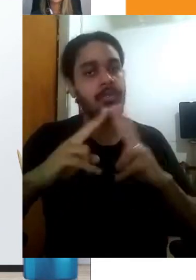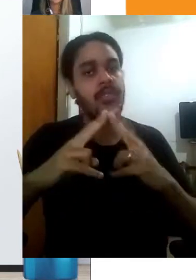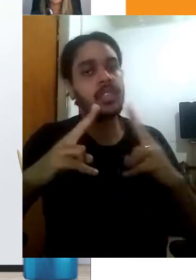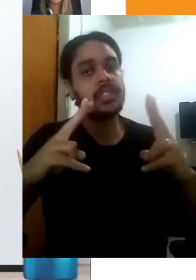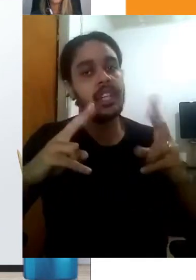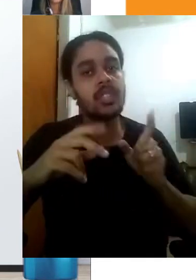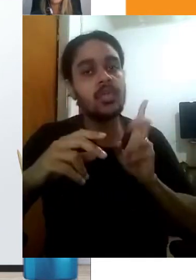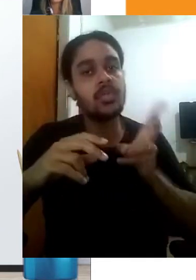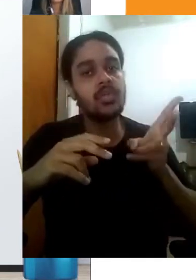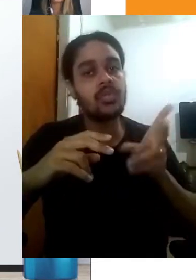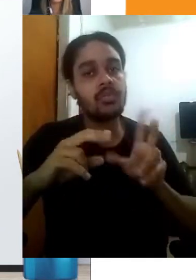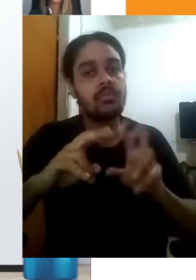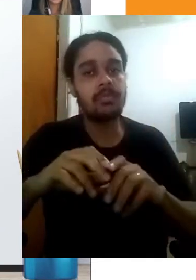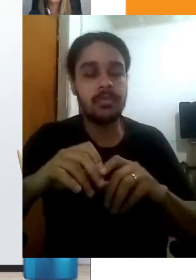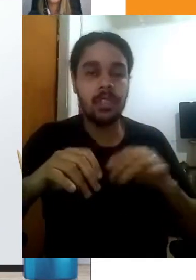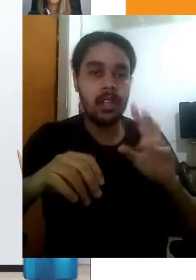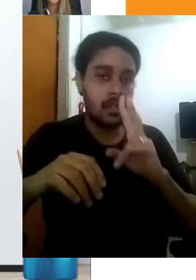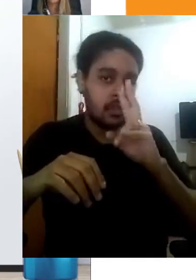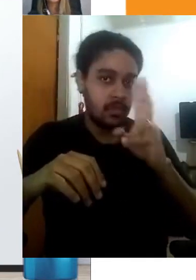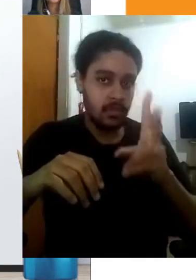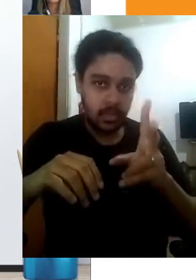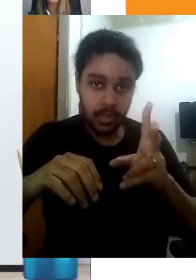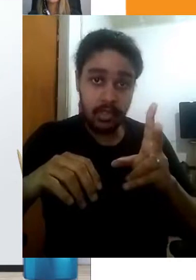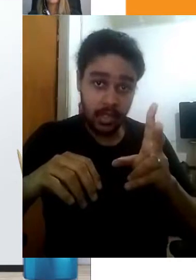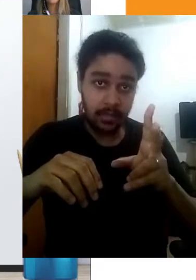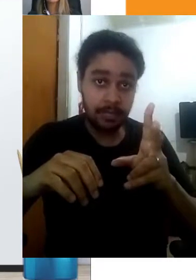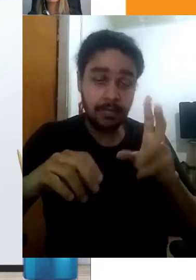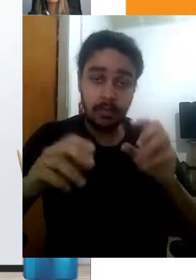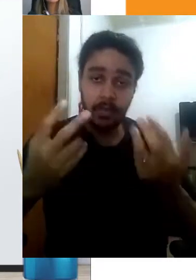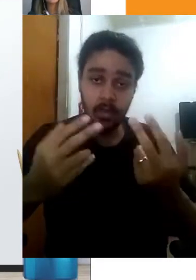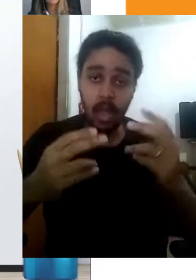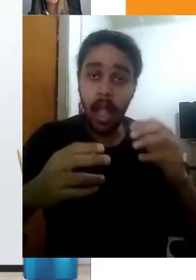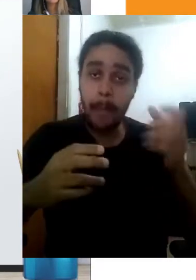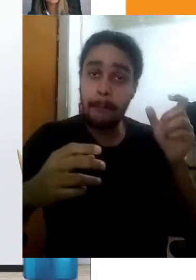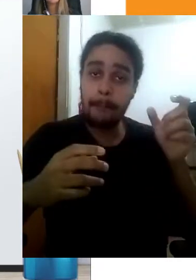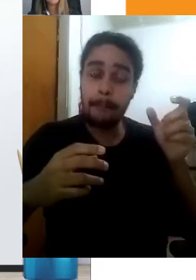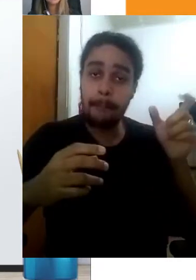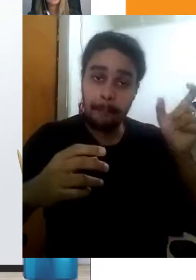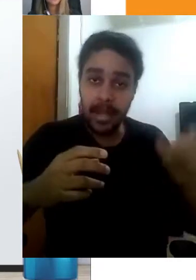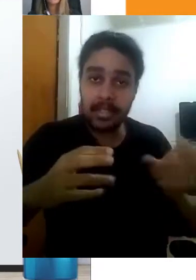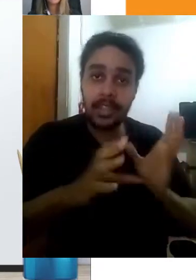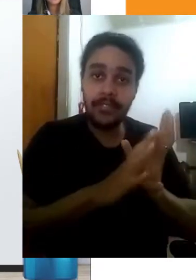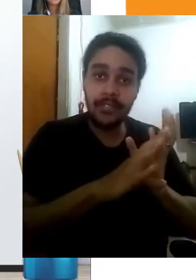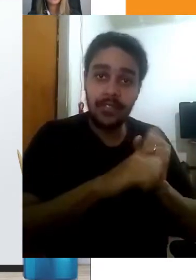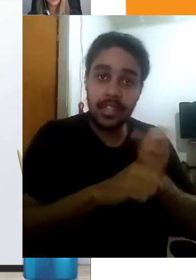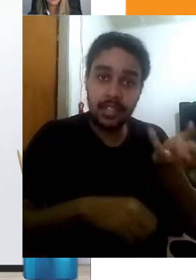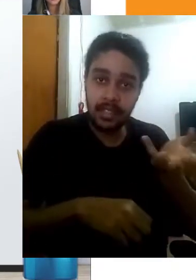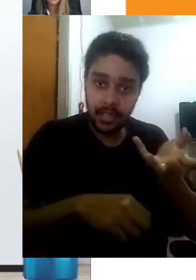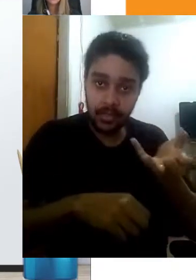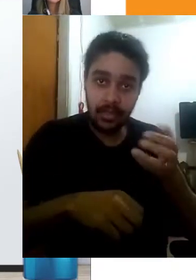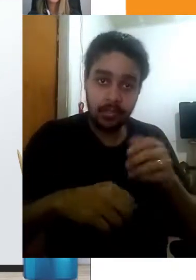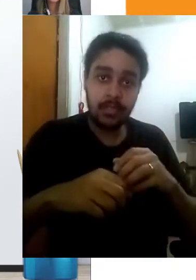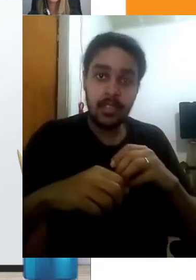velocidade constante. Preste atenção aqui ao lado. Força resultante é igual a massa vezes aceleração. Esse é o princípio fundamental da